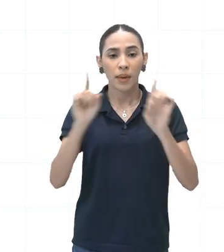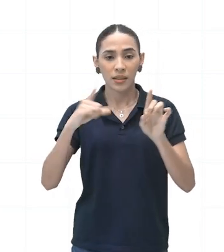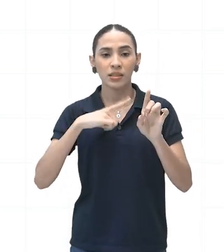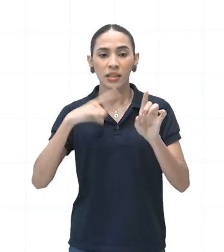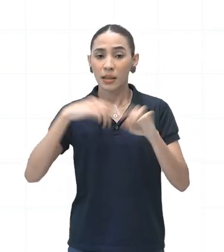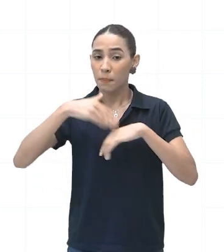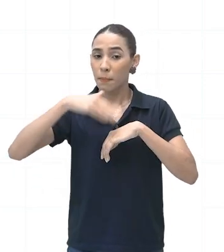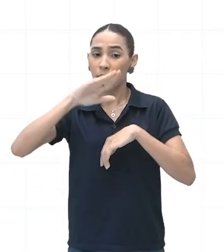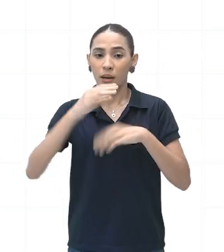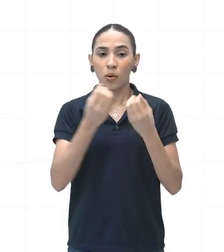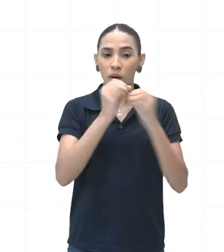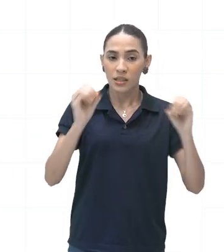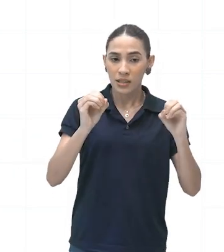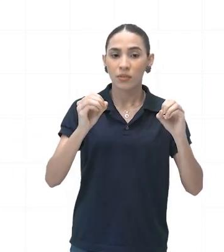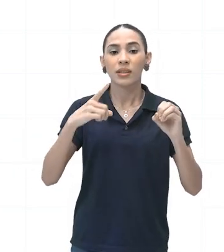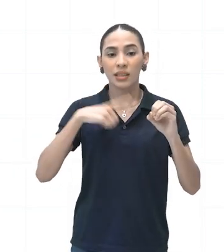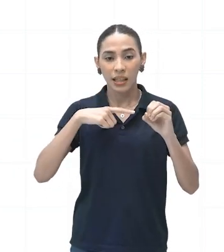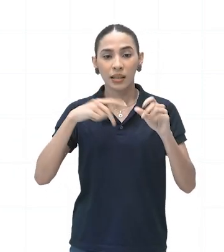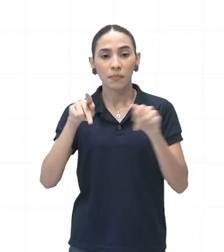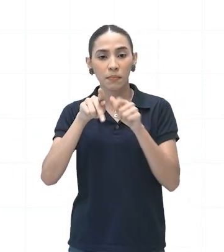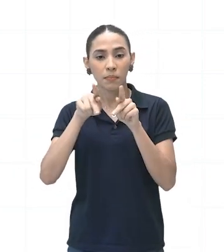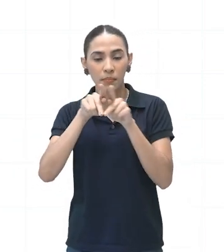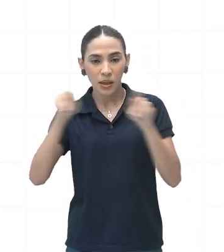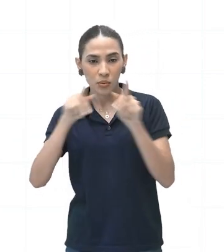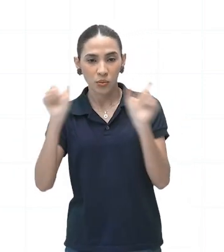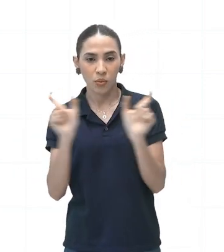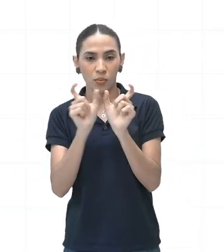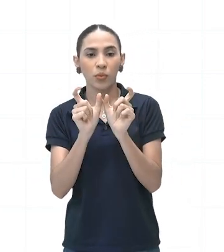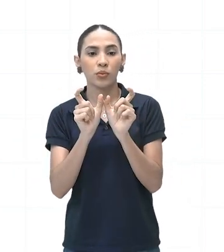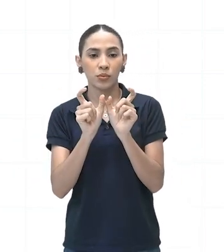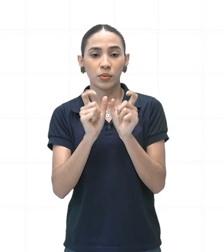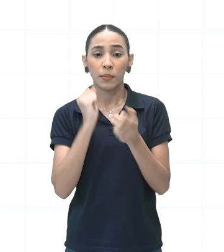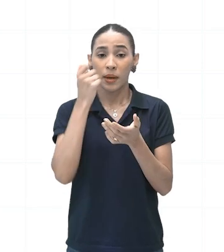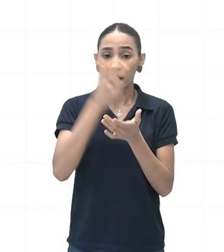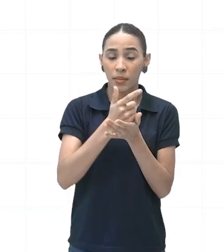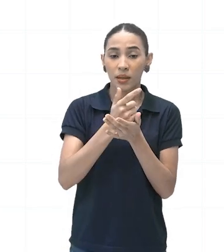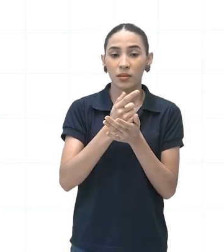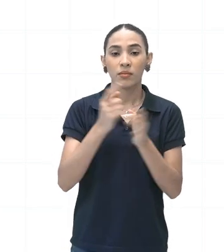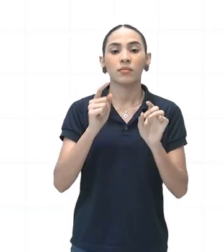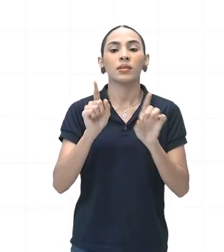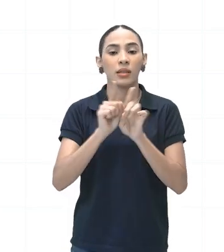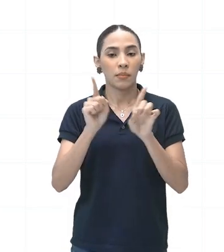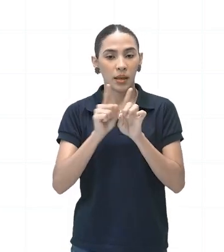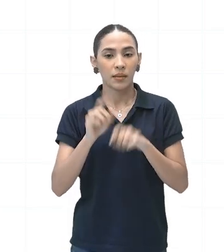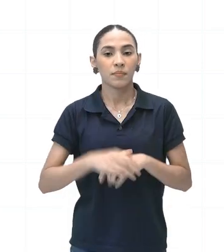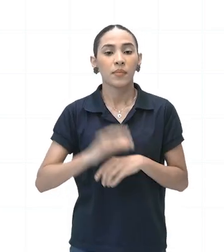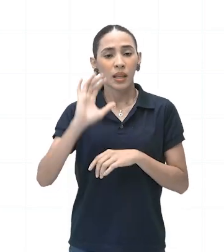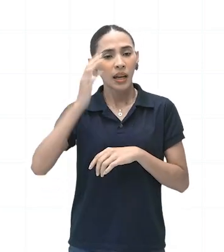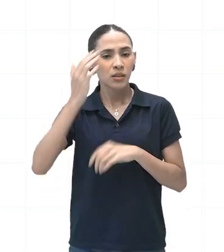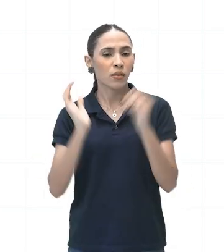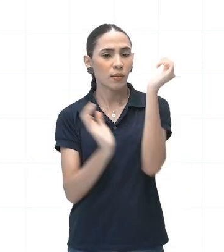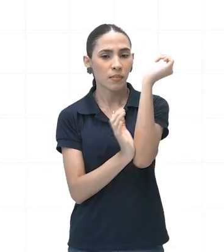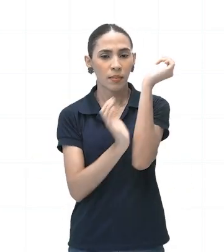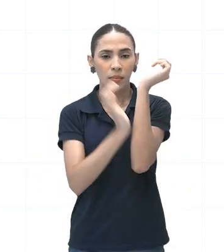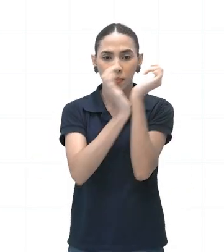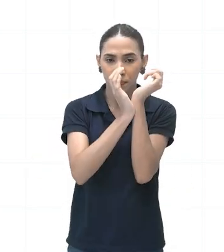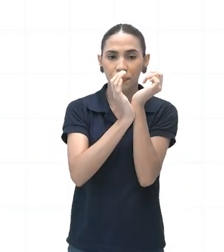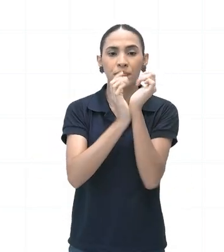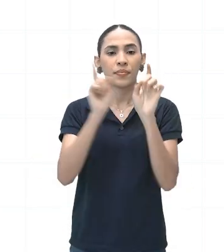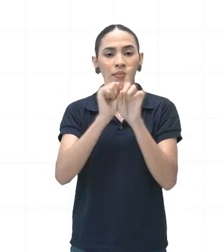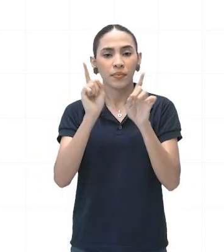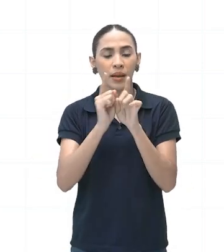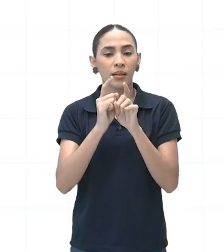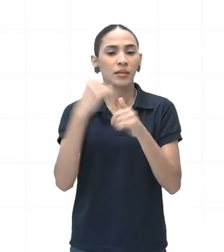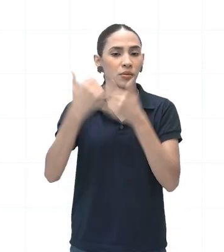mais de uma oração e eu tenho um período composto. Então, usuários online fazem pagamentos, usuários online resolvem burocracias,